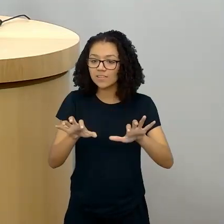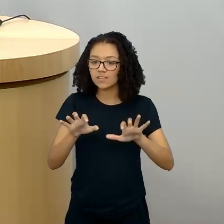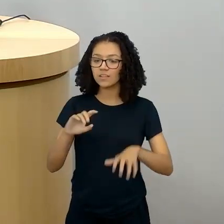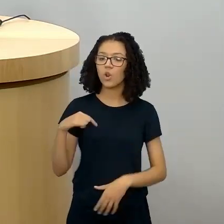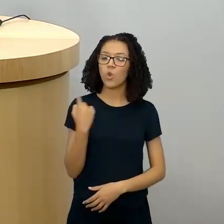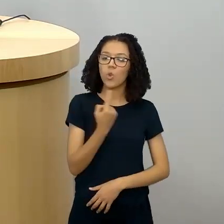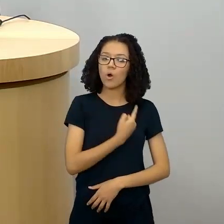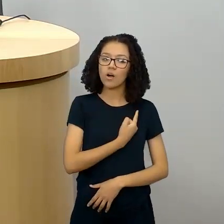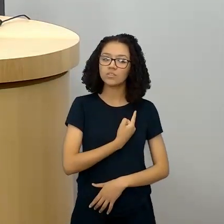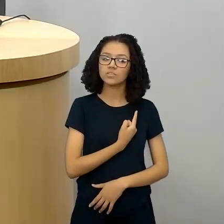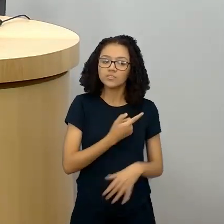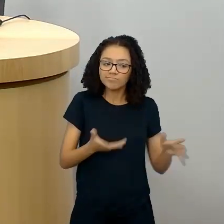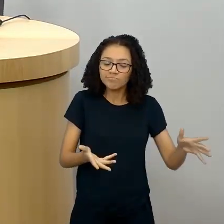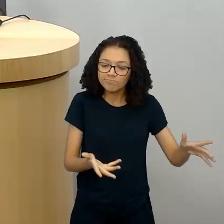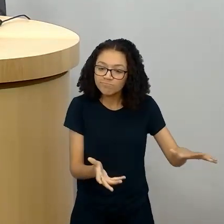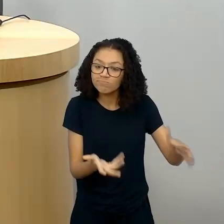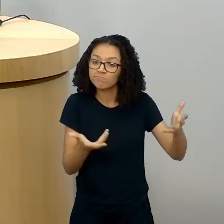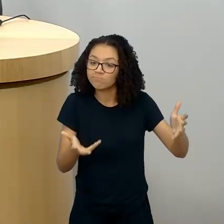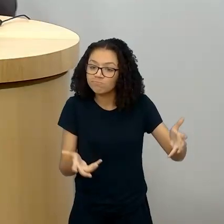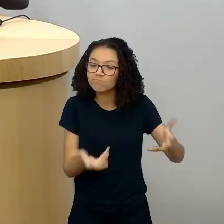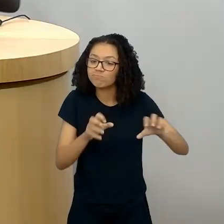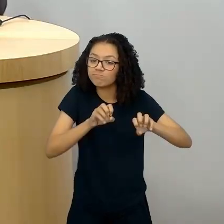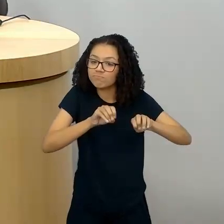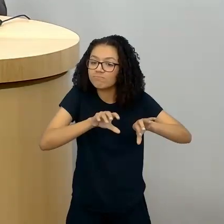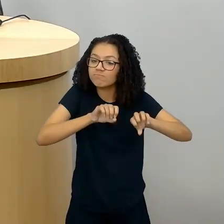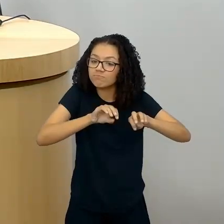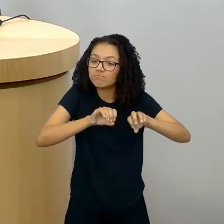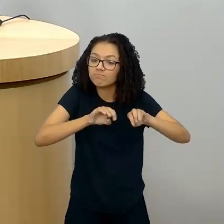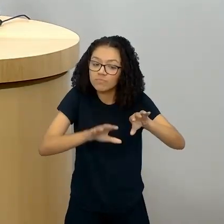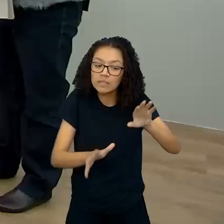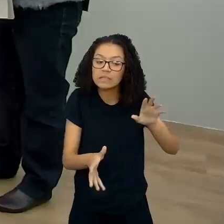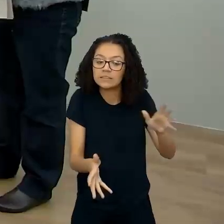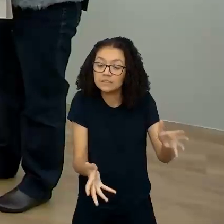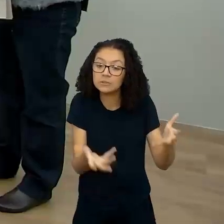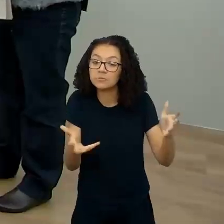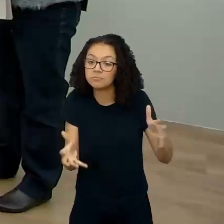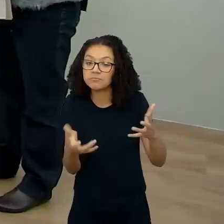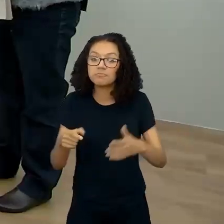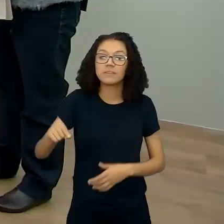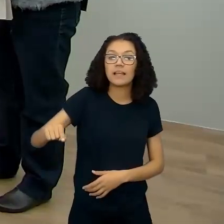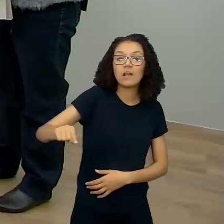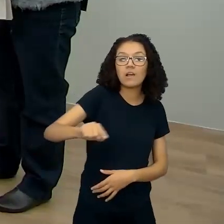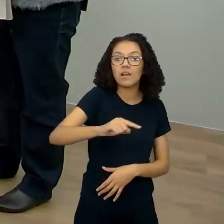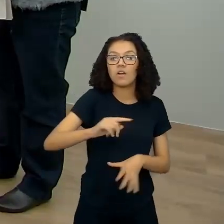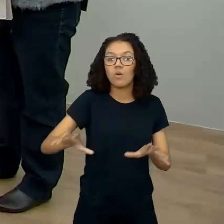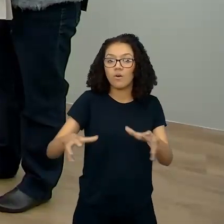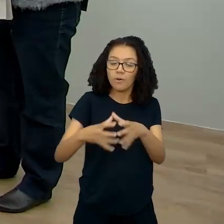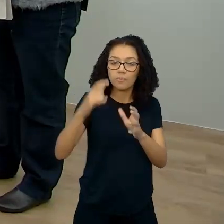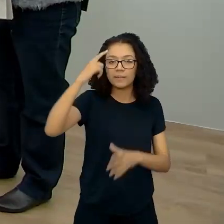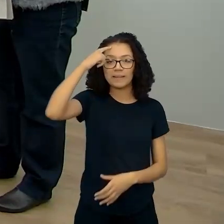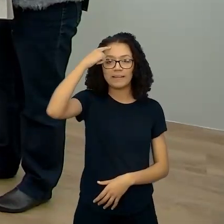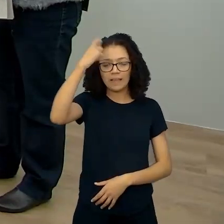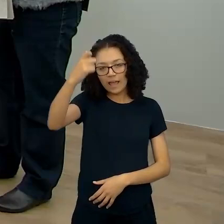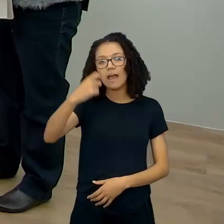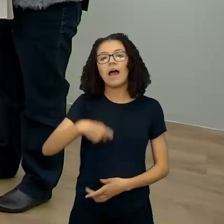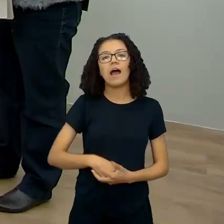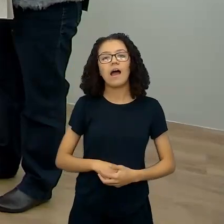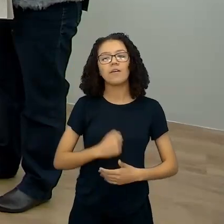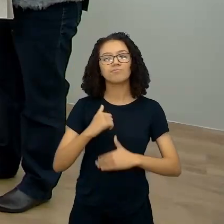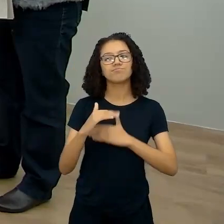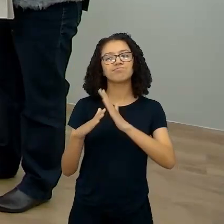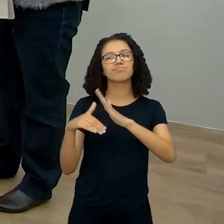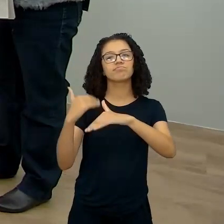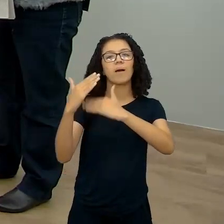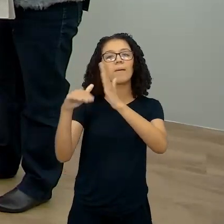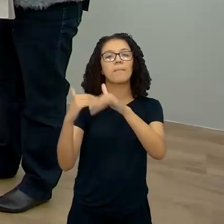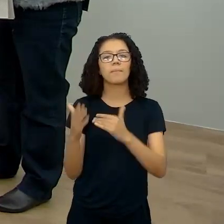vai estimulando o nosso estudante para que se tenha essas ideias desenvolvidas, tal.